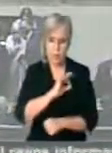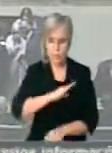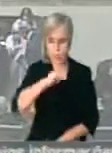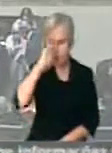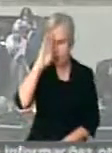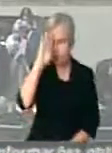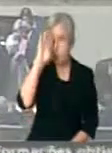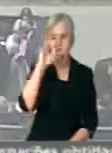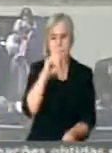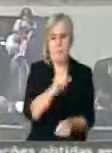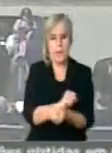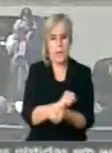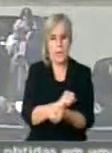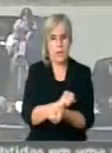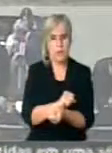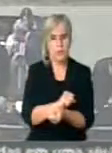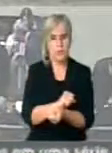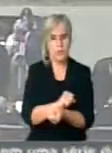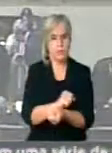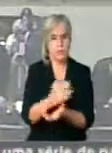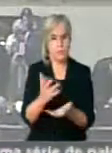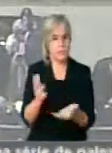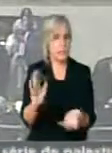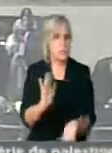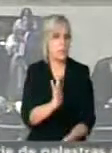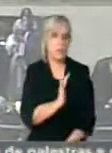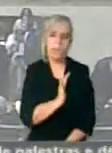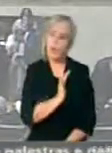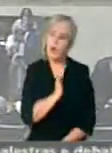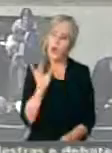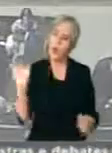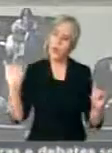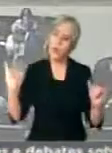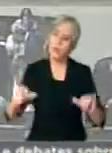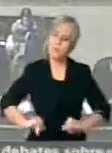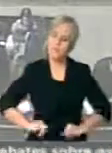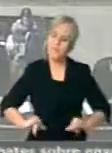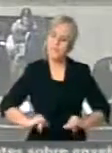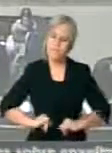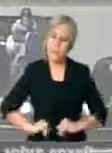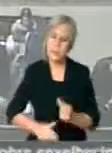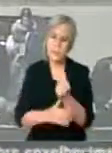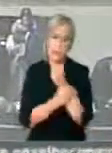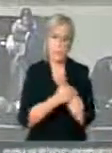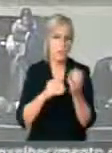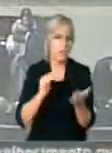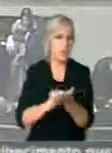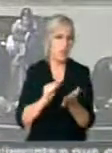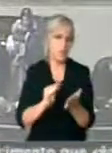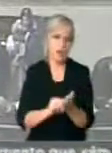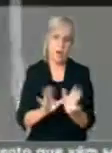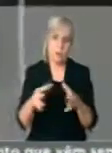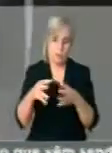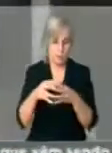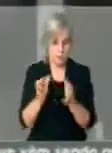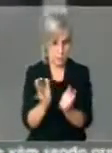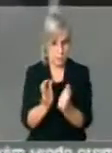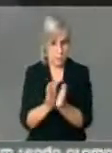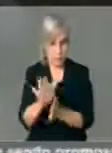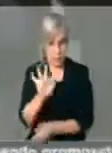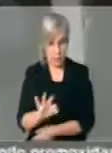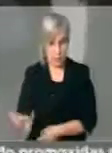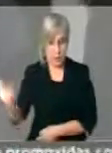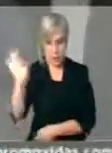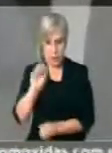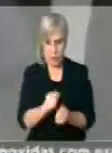Militar levou a um caos na segurança da população capixaba. A bancada federal,